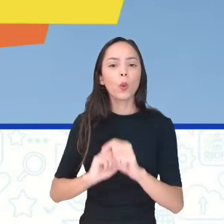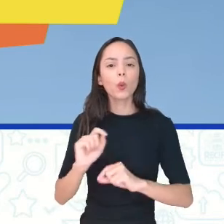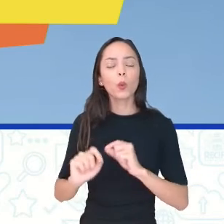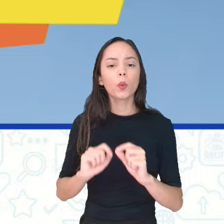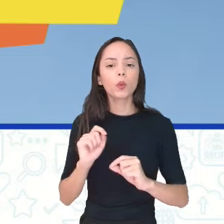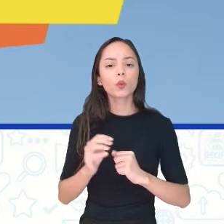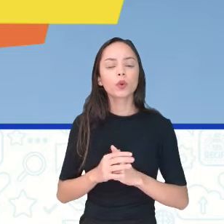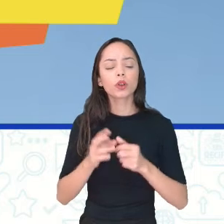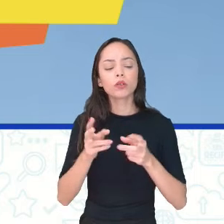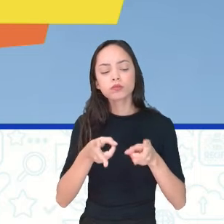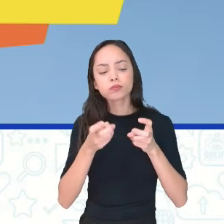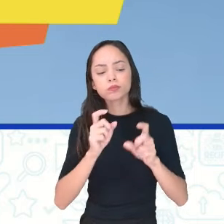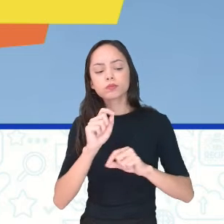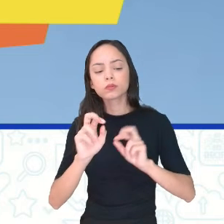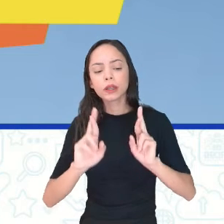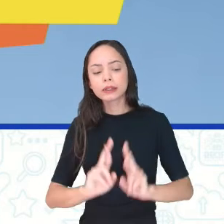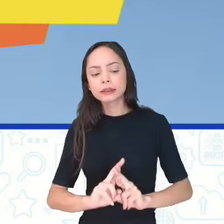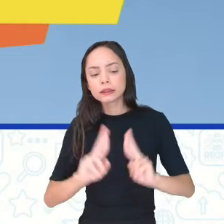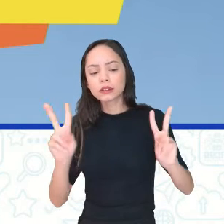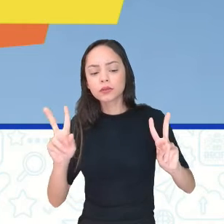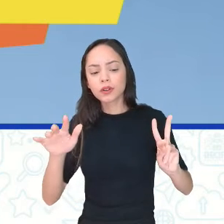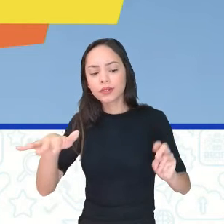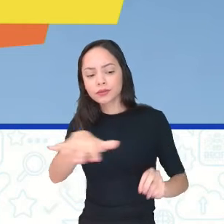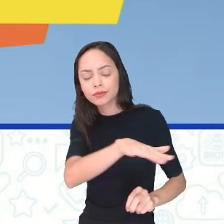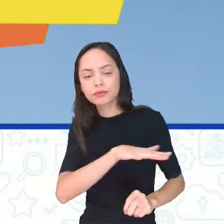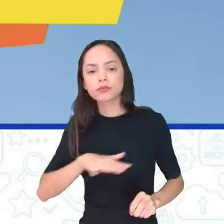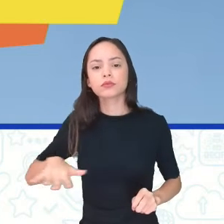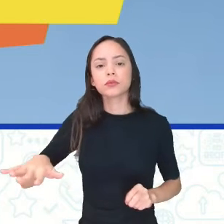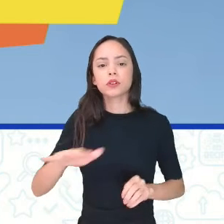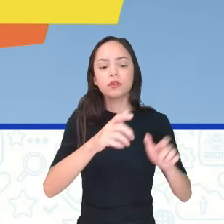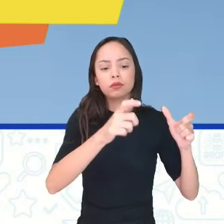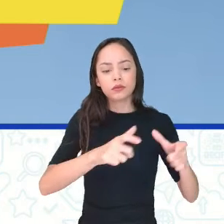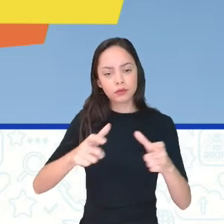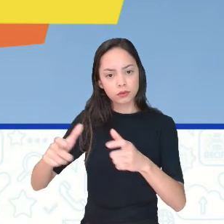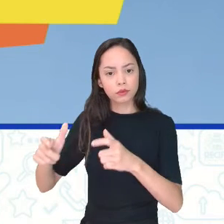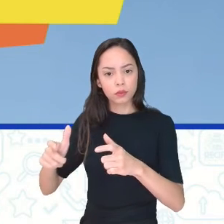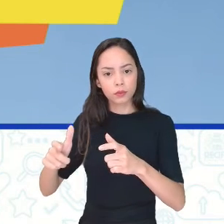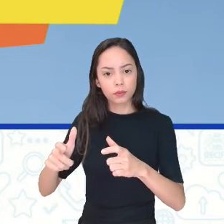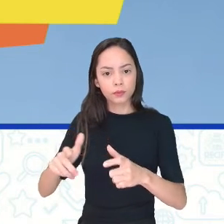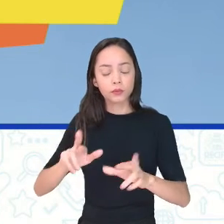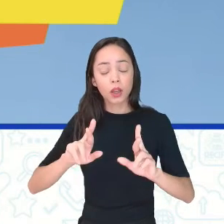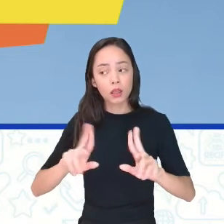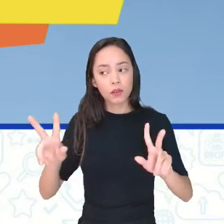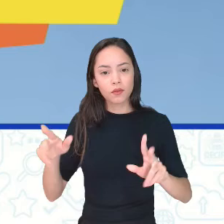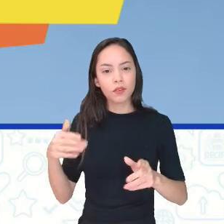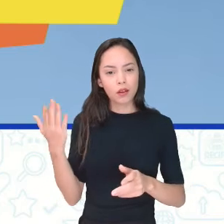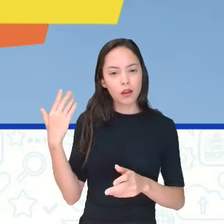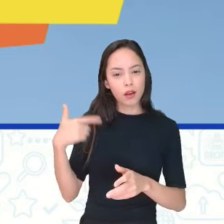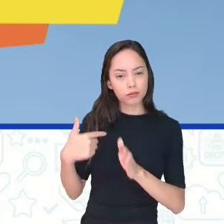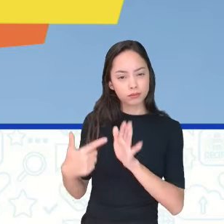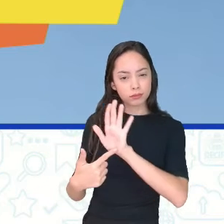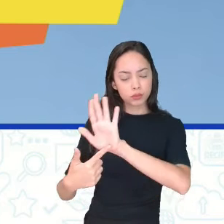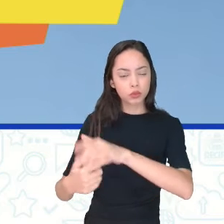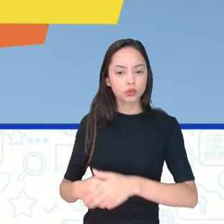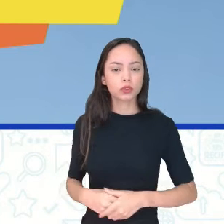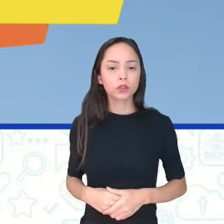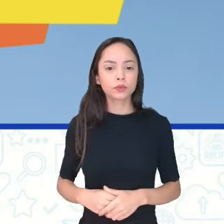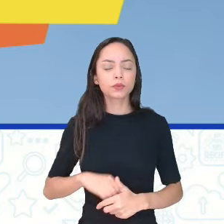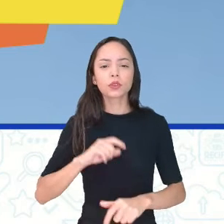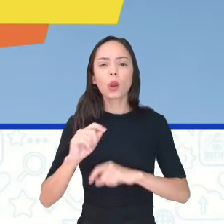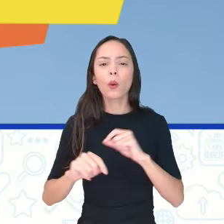as diferenças espaciais. Né? Essas diferenças que a gente acabou de ver, o que é que determina